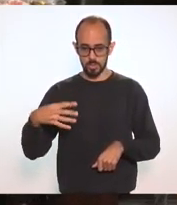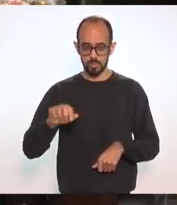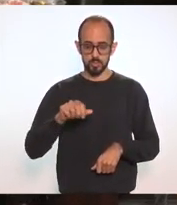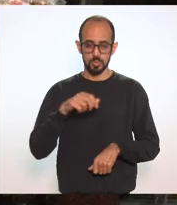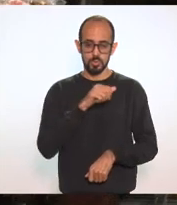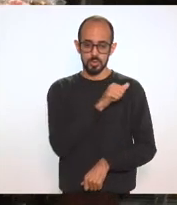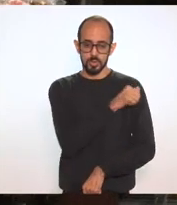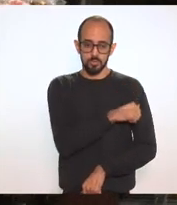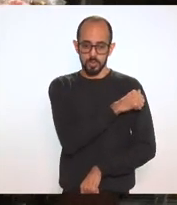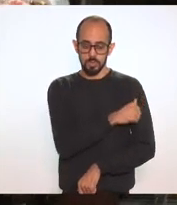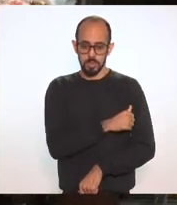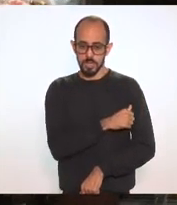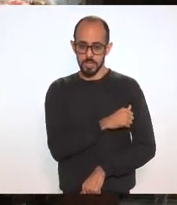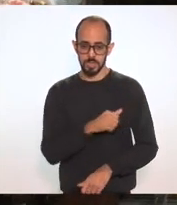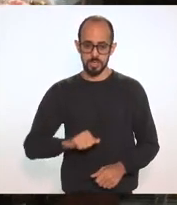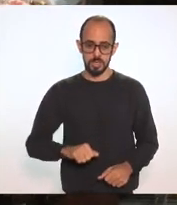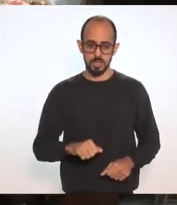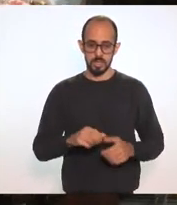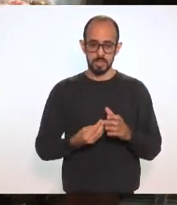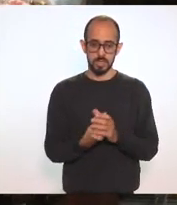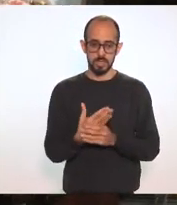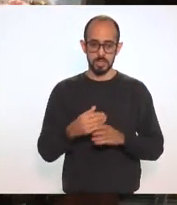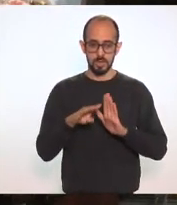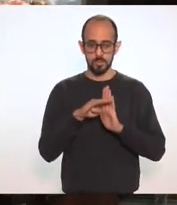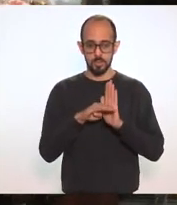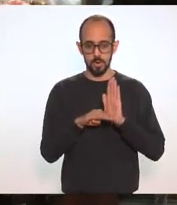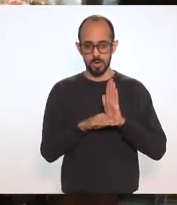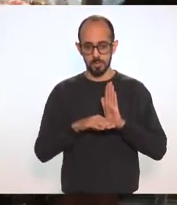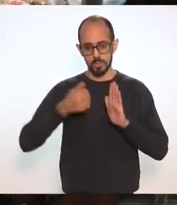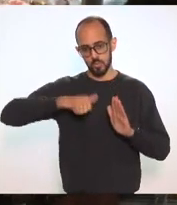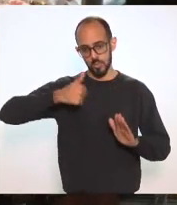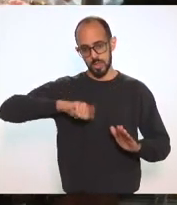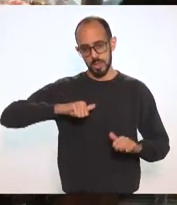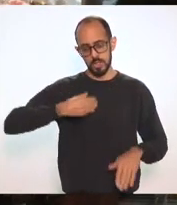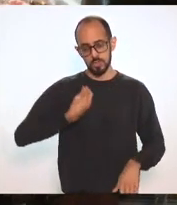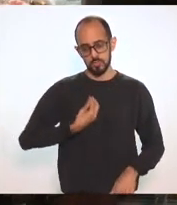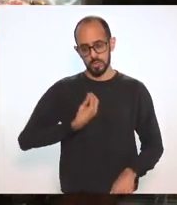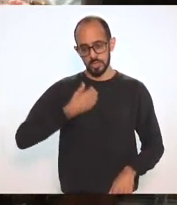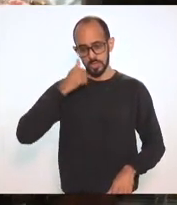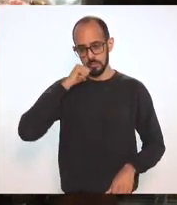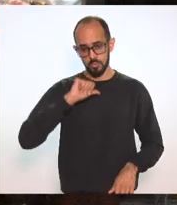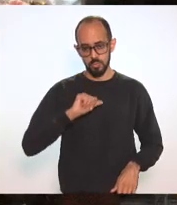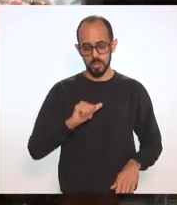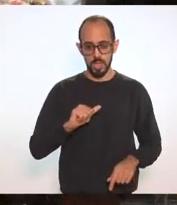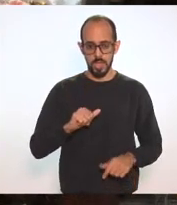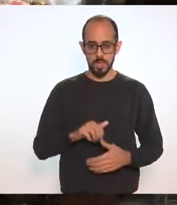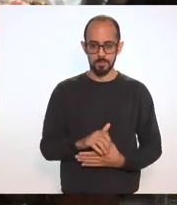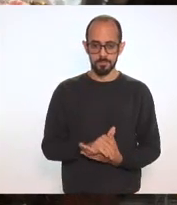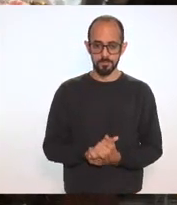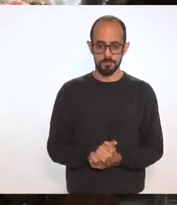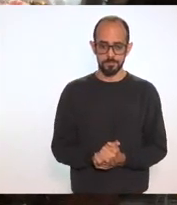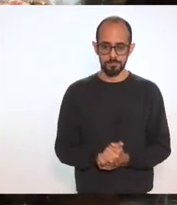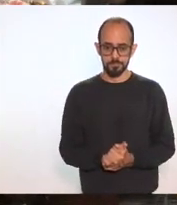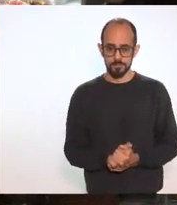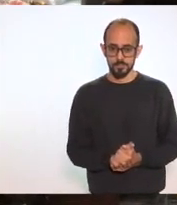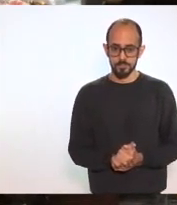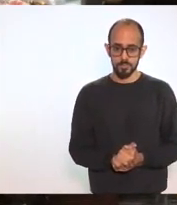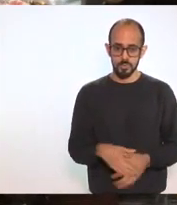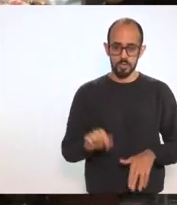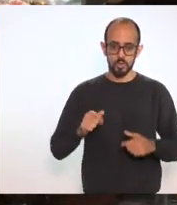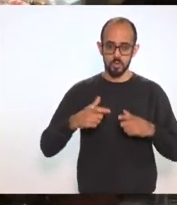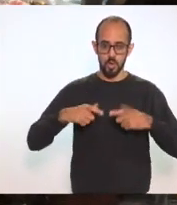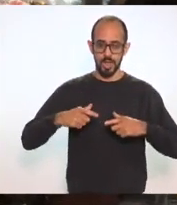Regiane, que cria o programa de qualidade de vida da mulher durante o climatério e pós-climatério nos estabelecimentos